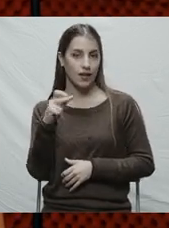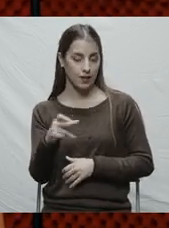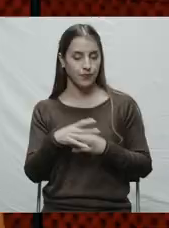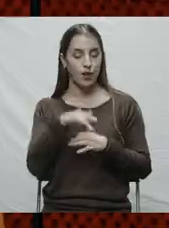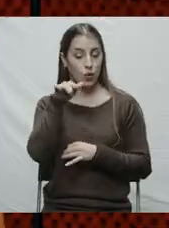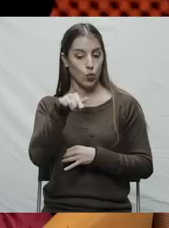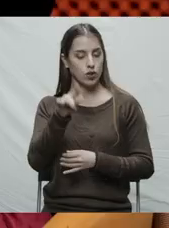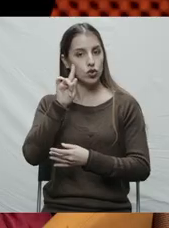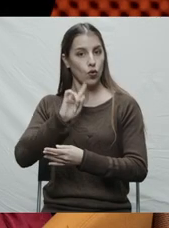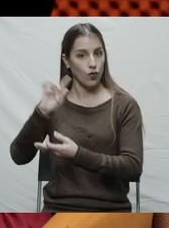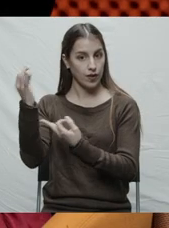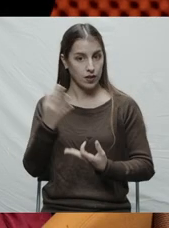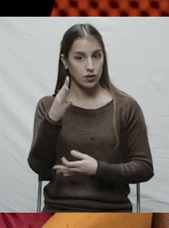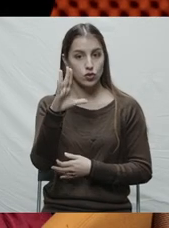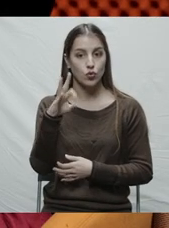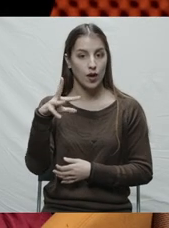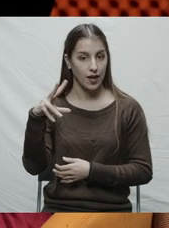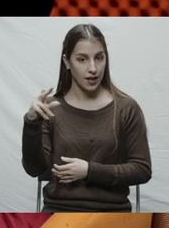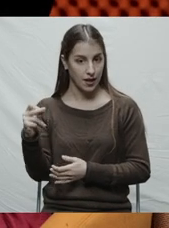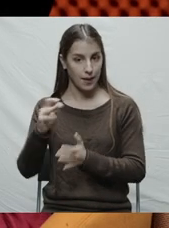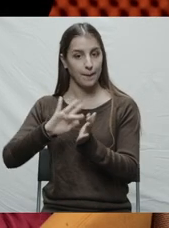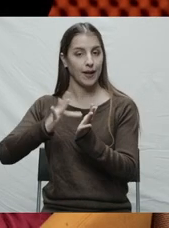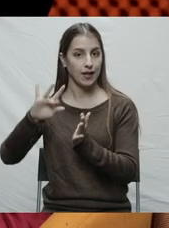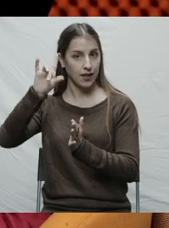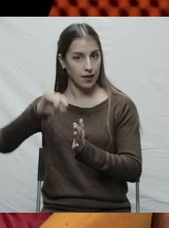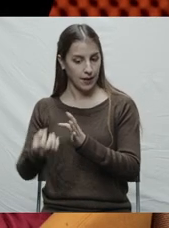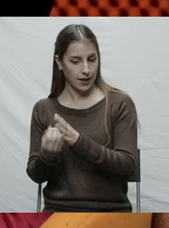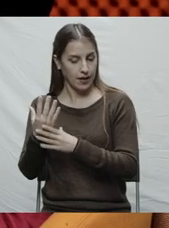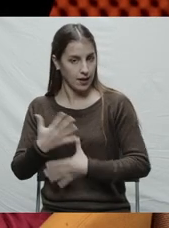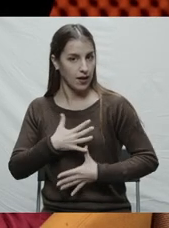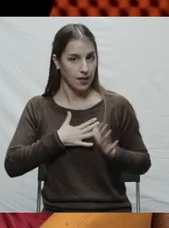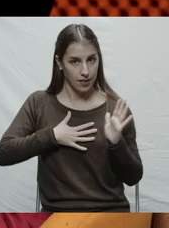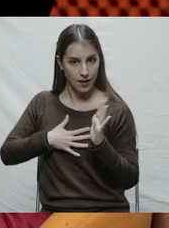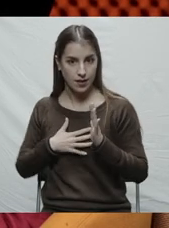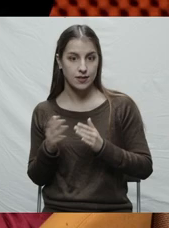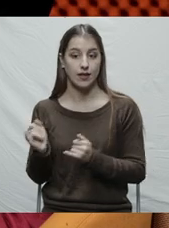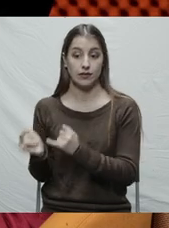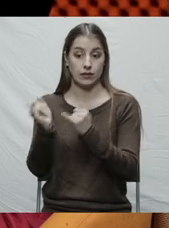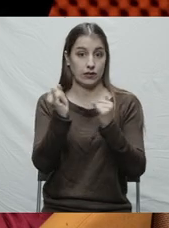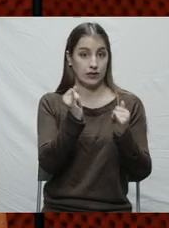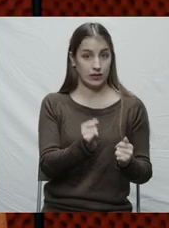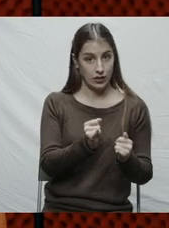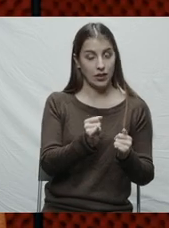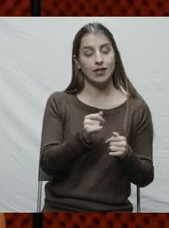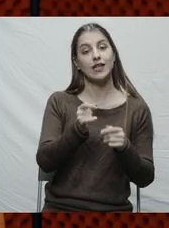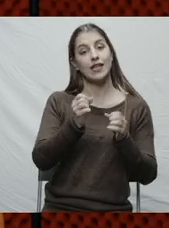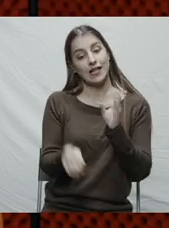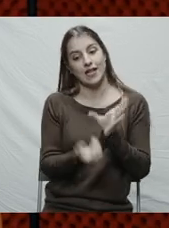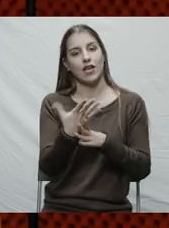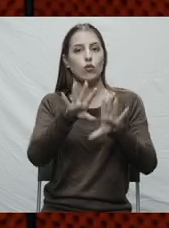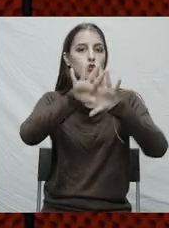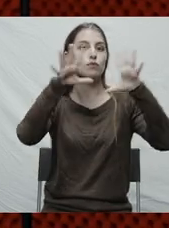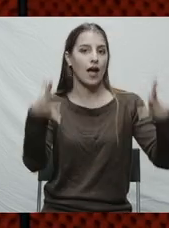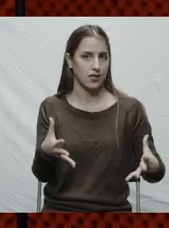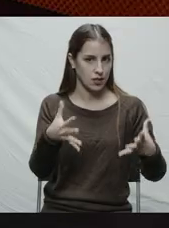convidados Joana Valmaia Trindade, coreógrafa e performer, e Hugo Calhinho Cristóvão, encenador. Olá aos dois, como